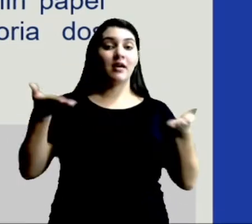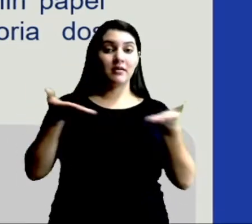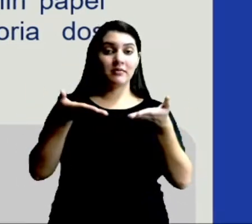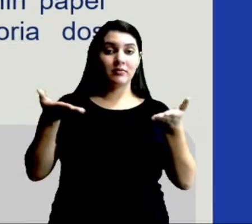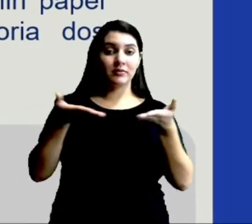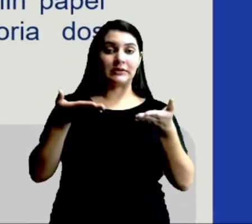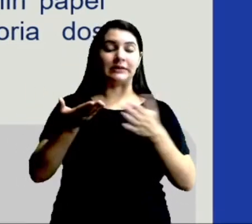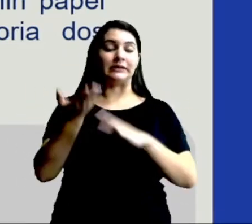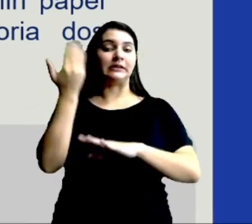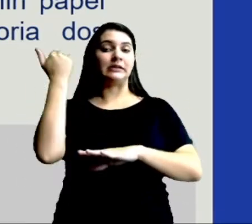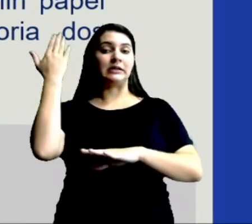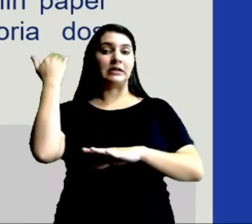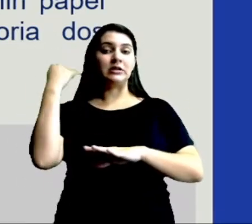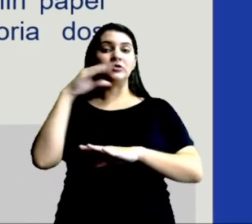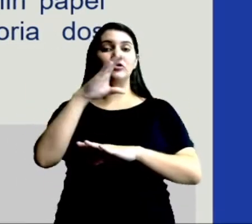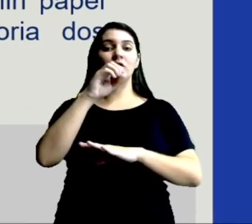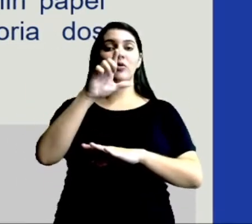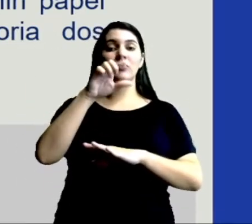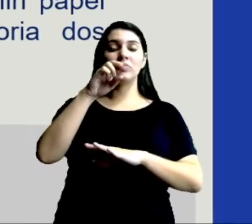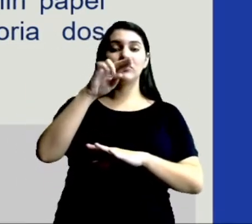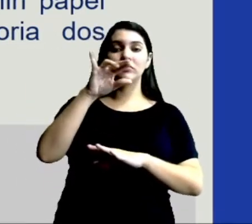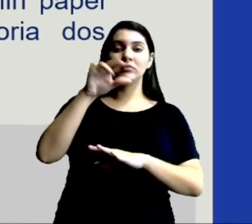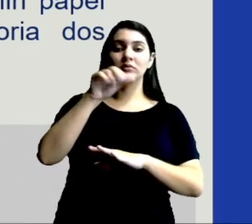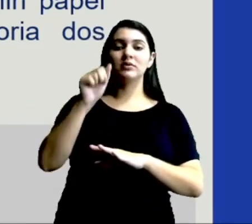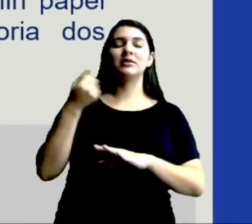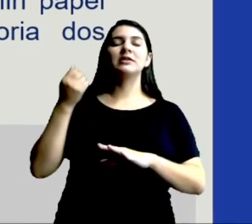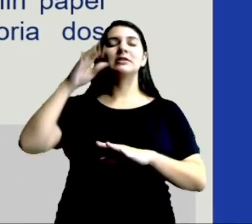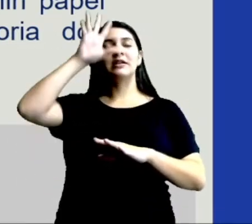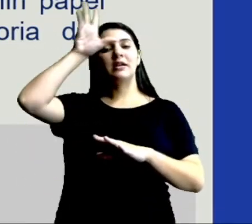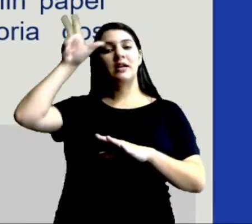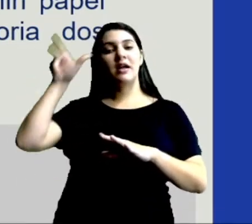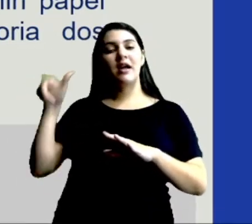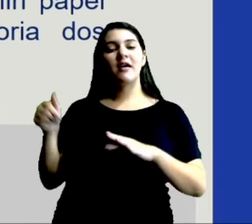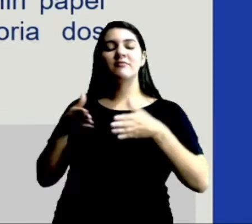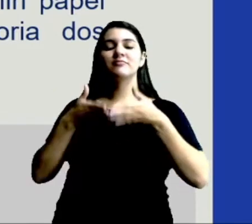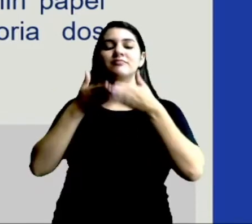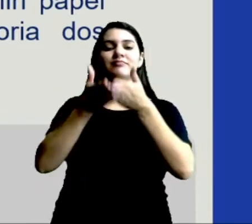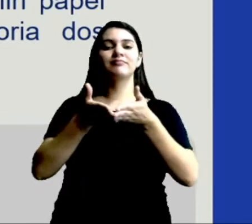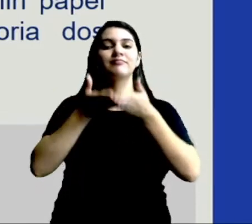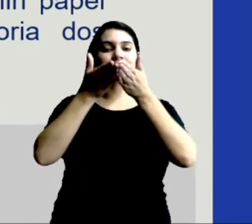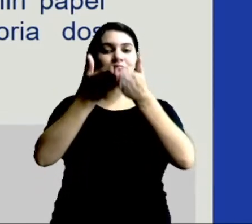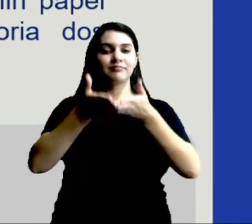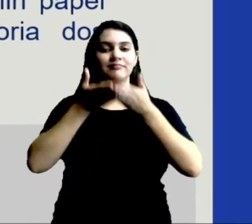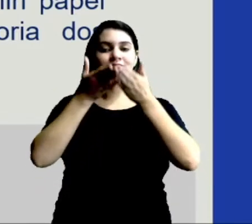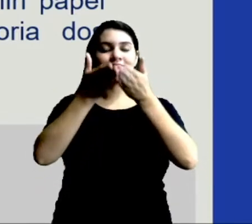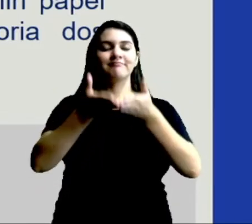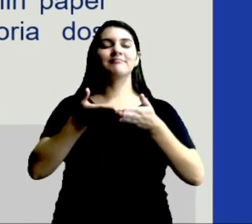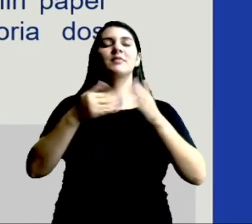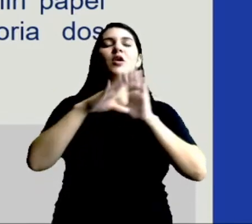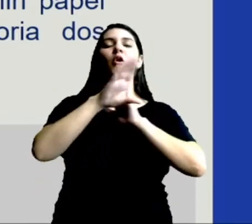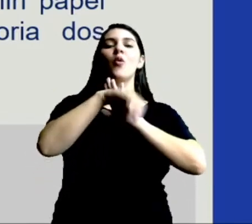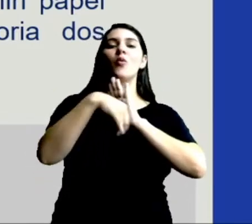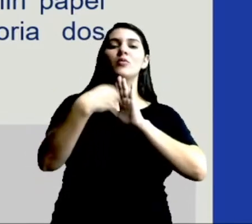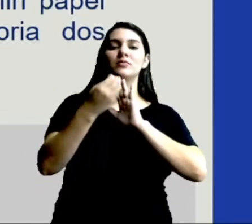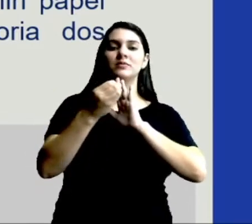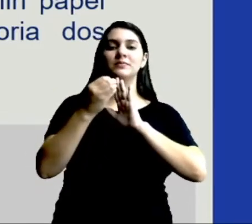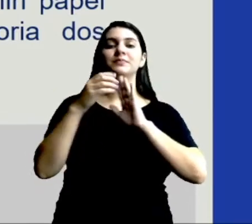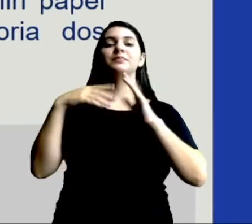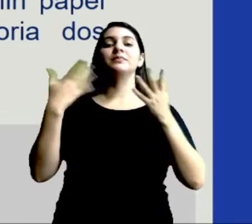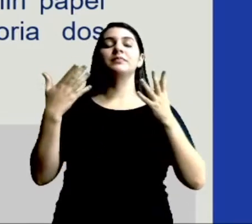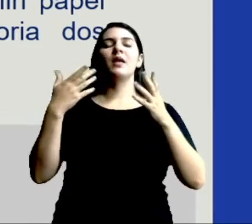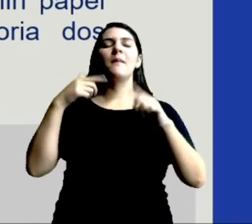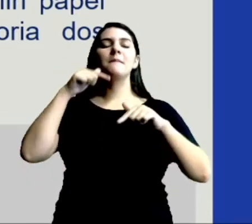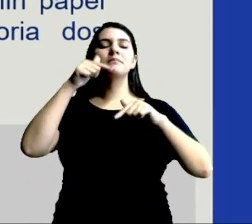colonização, promovida pelos europeus, o continente foi alvo de expedições de colonizadores que estavam em busca de uma mão de